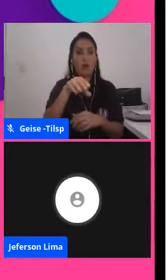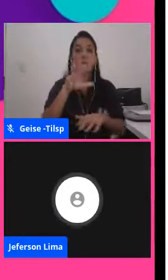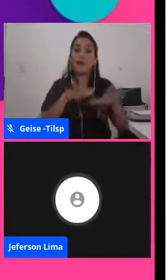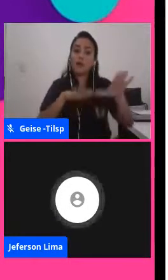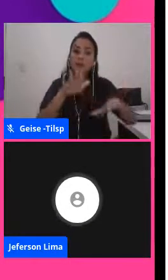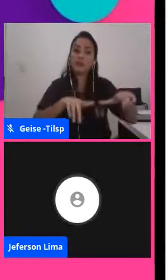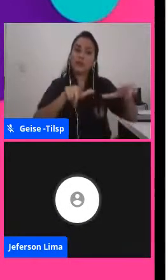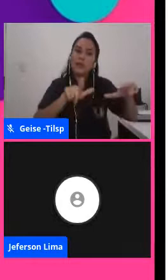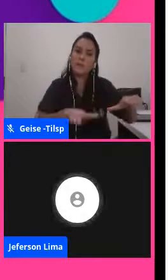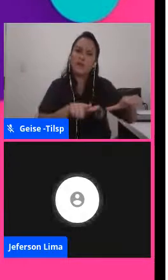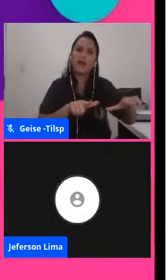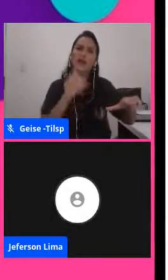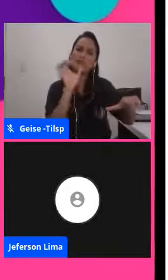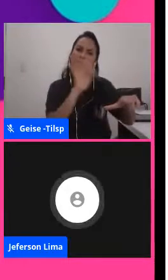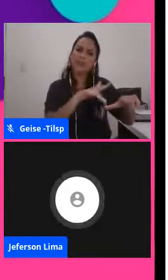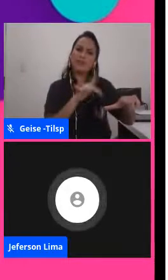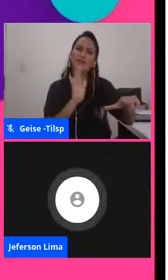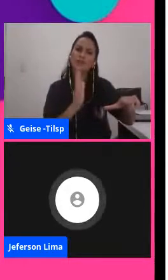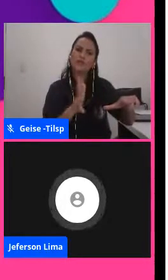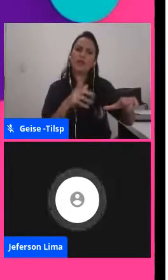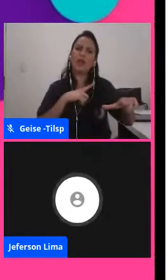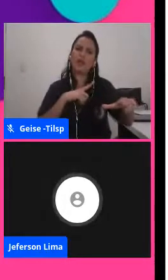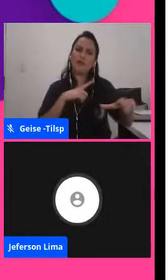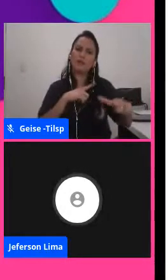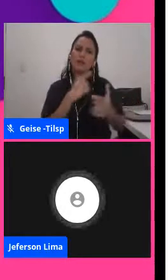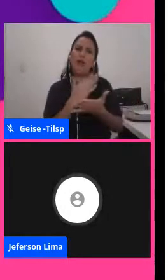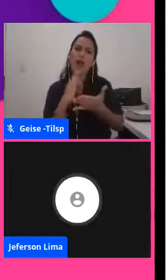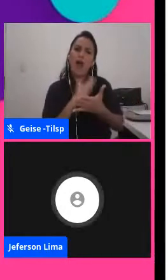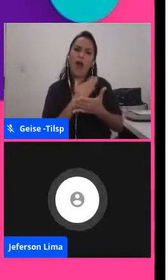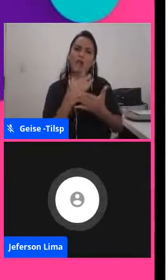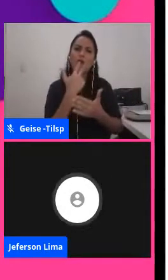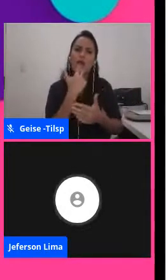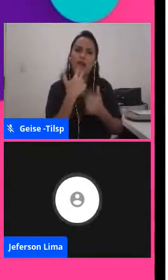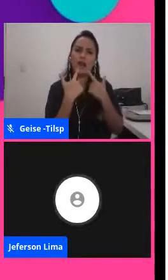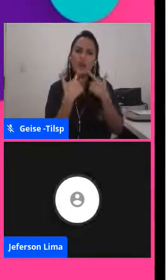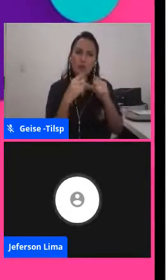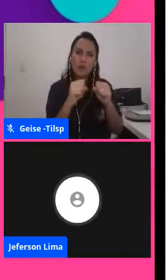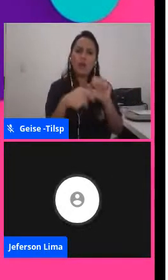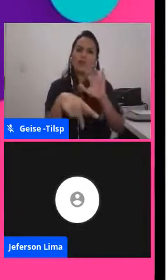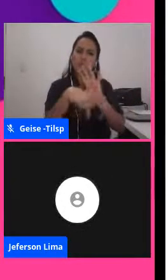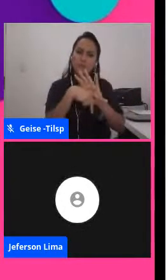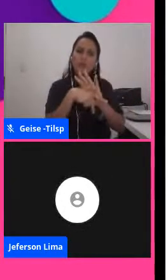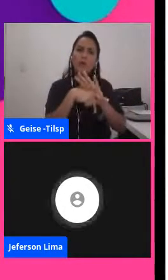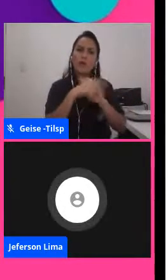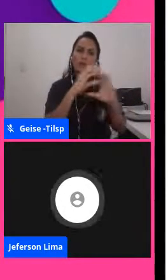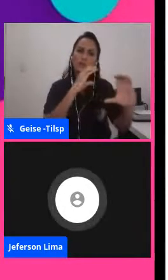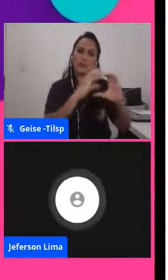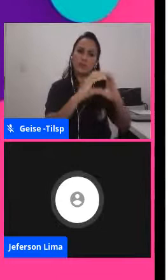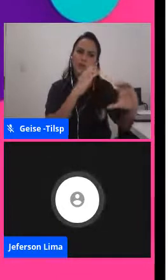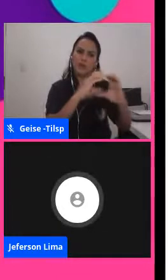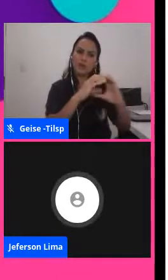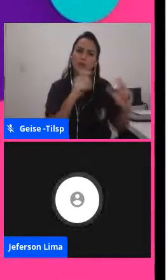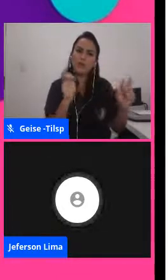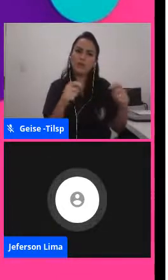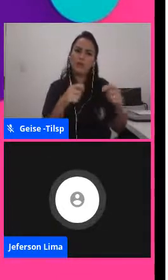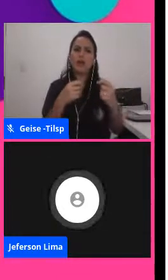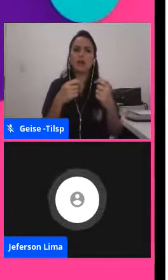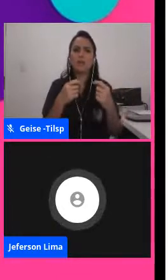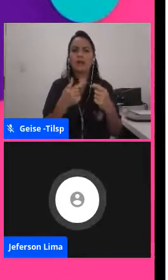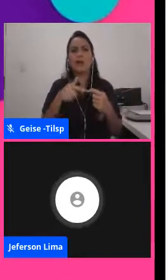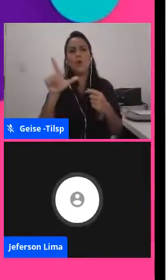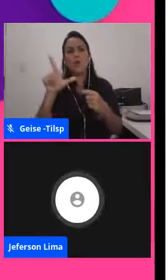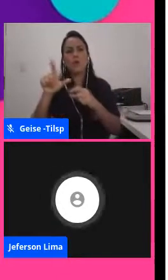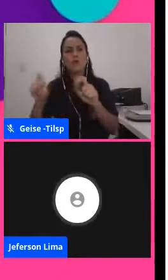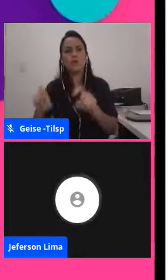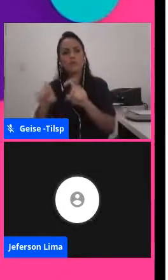vem com alguns protocolos de comunicação, que é para o caso de você querer comunicar com outros dispositivos. E outros dispositivos podendo ser